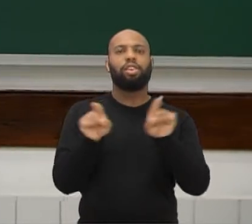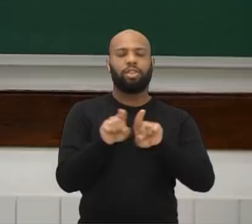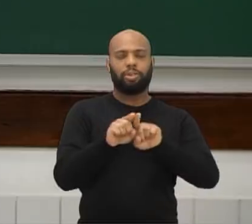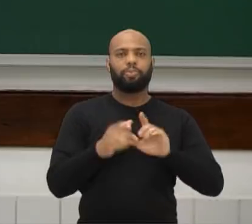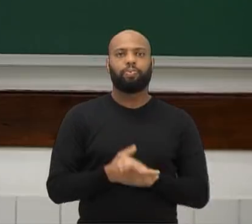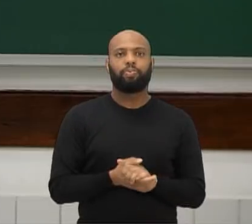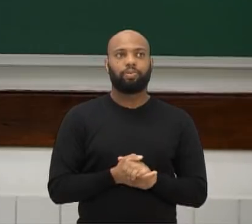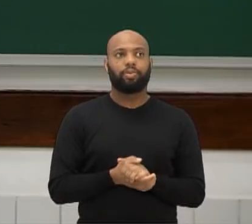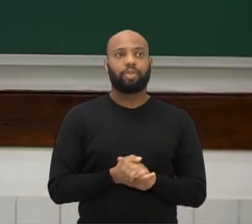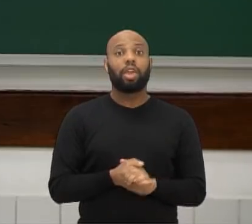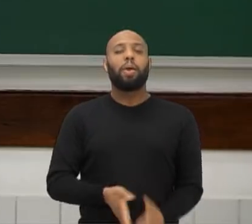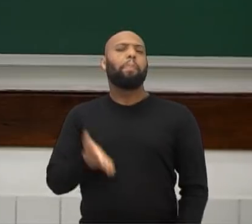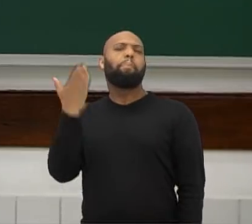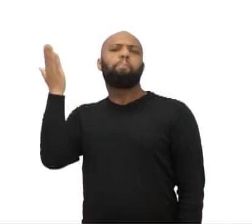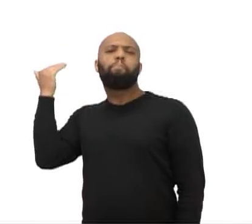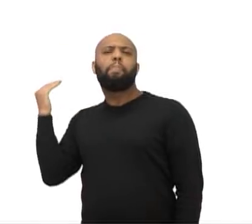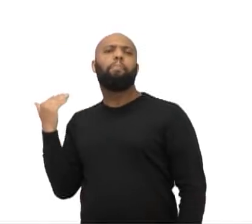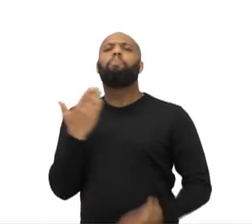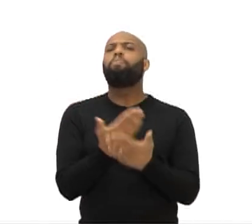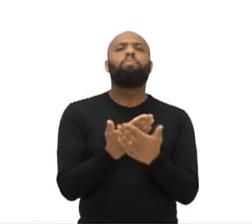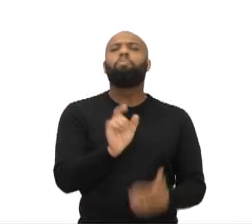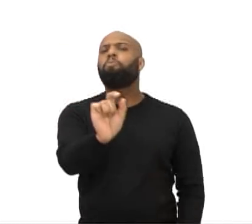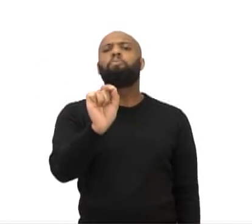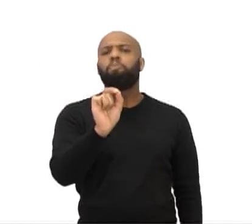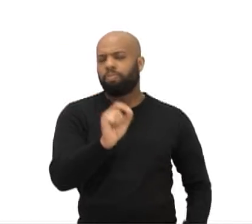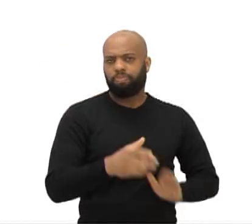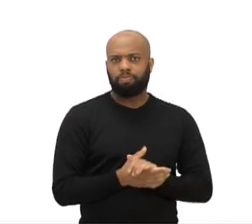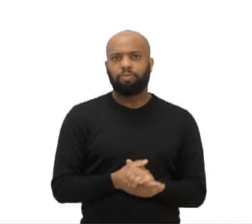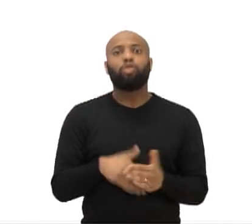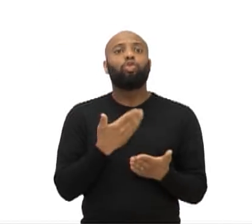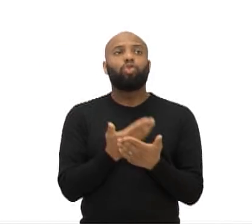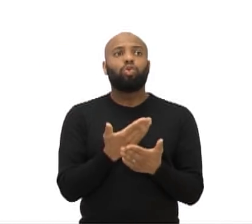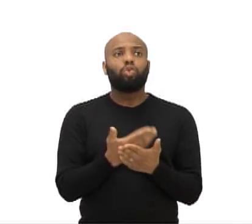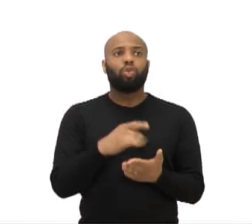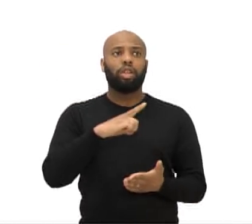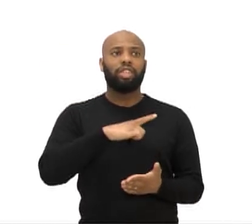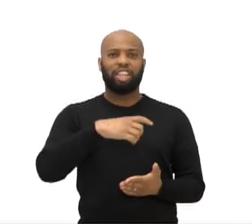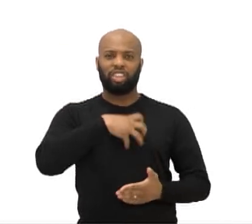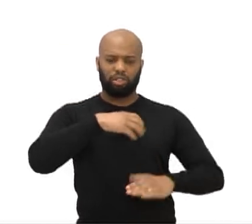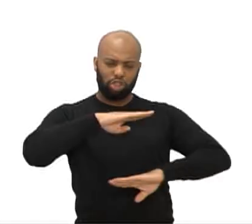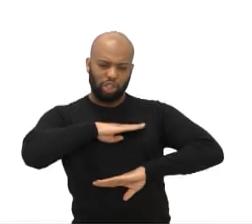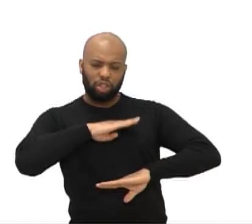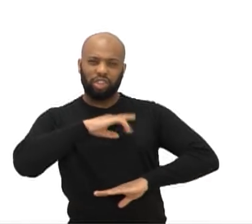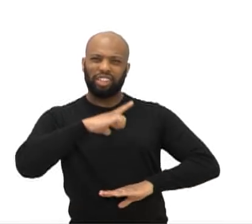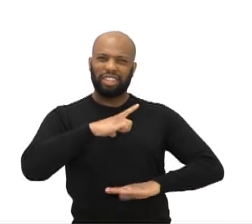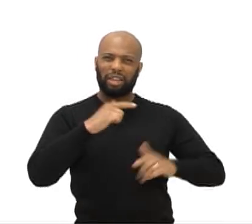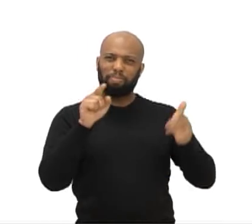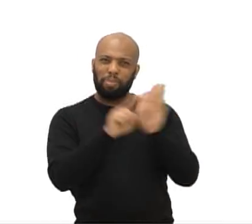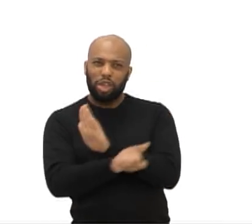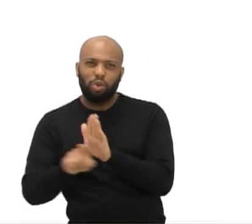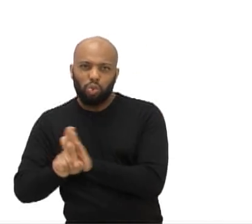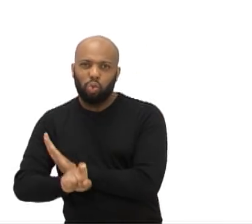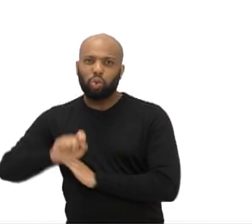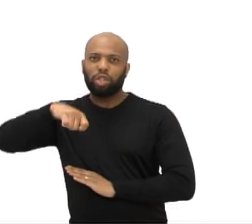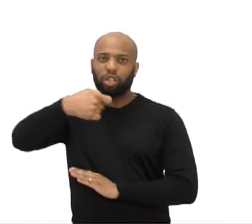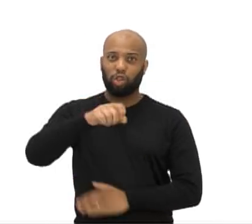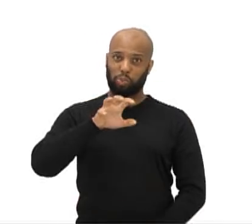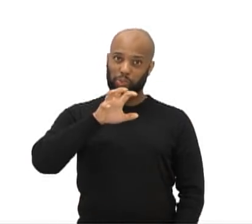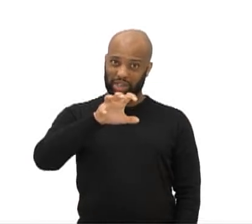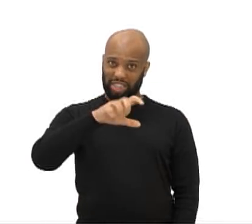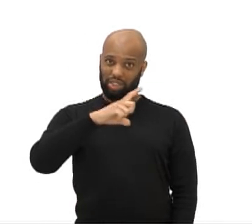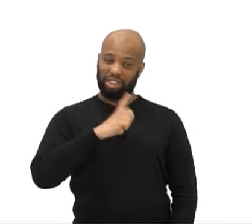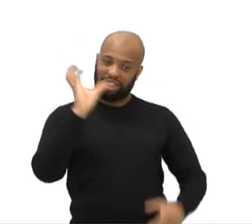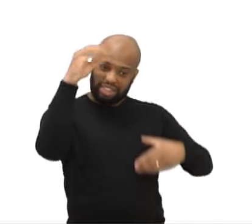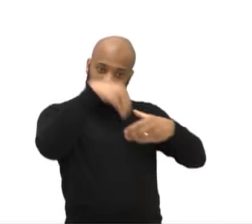Vamos lembrar a aula anterior. Na aula anterior, nós falamos sobre situações problemas, sobre simetria no